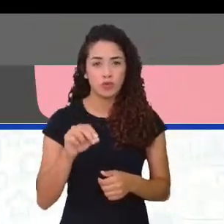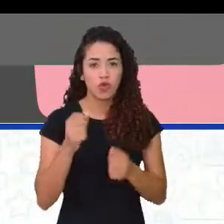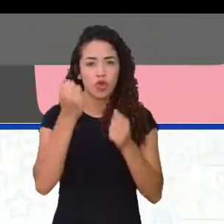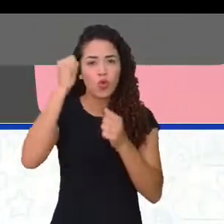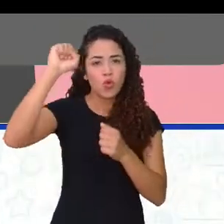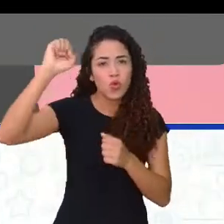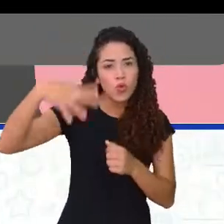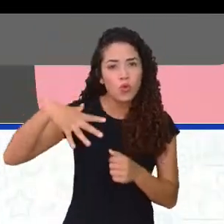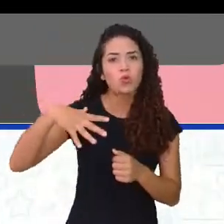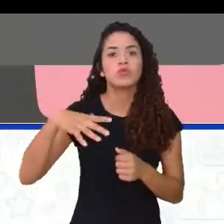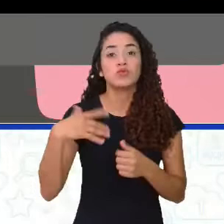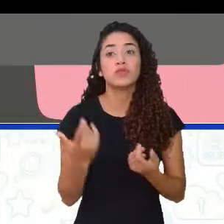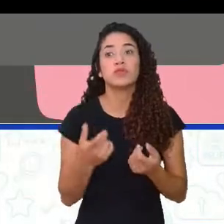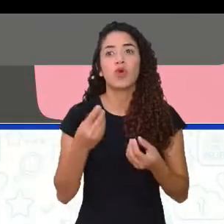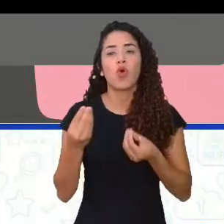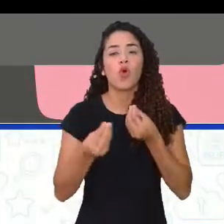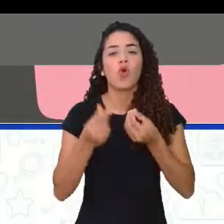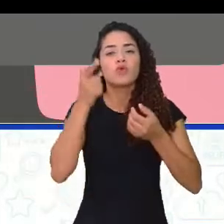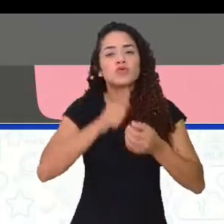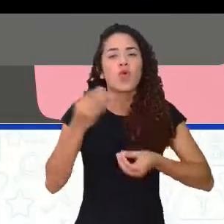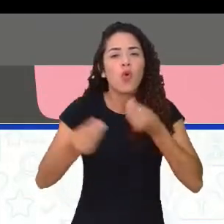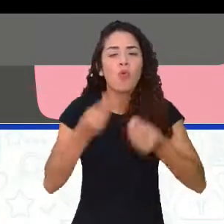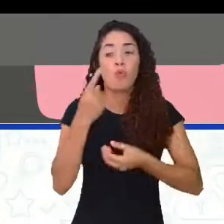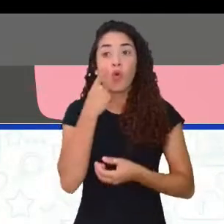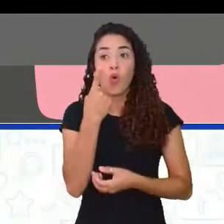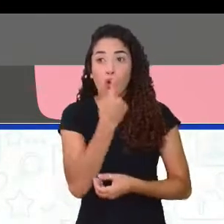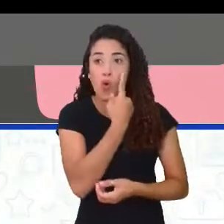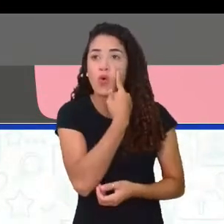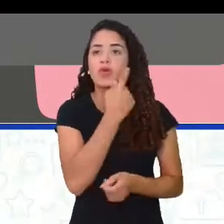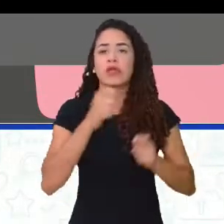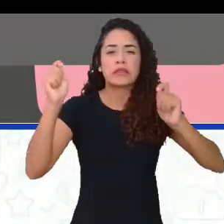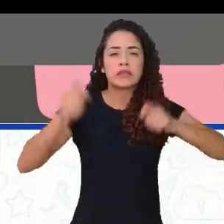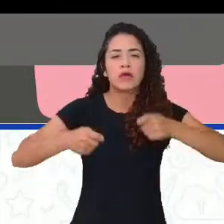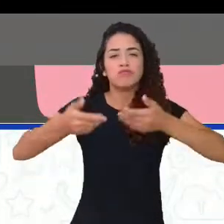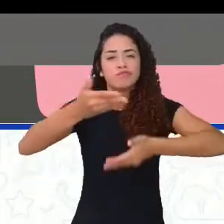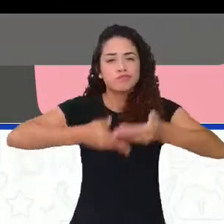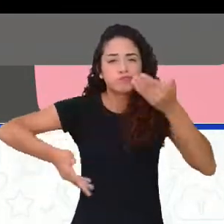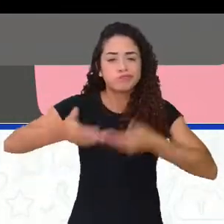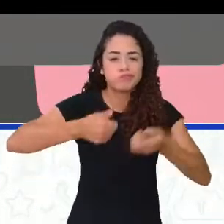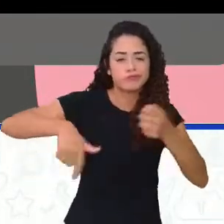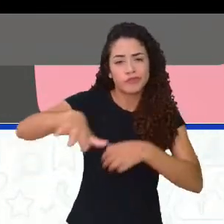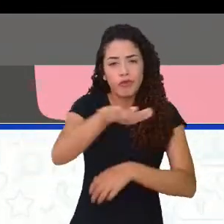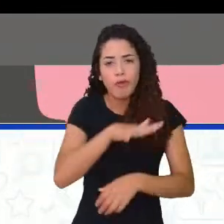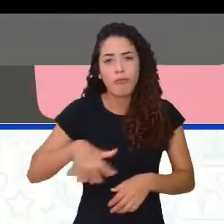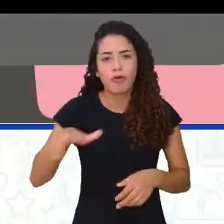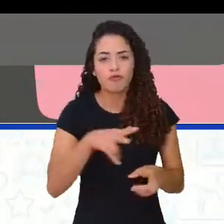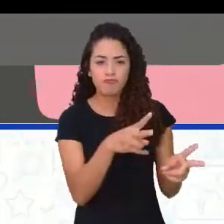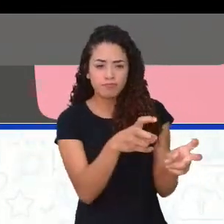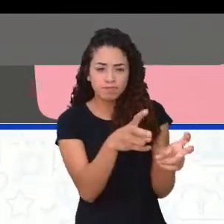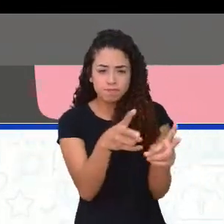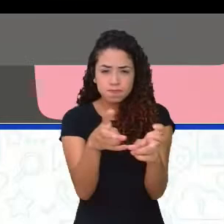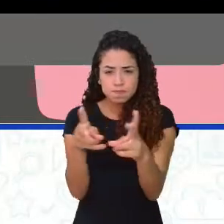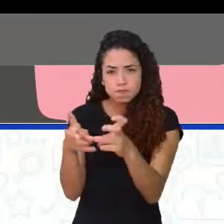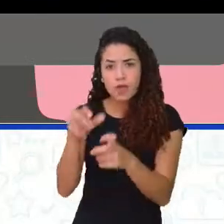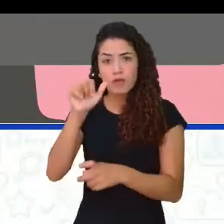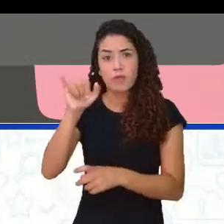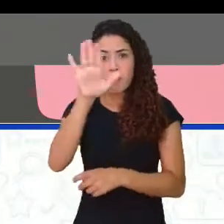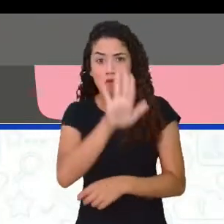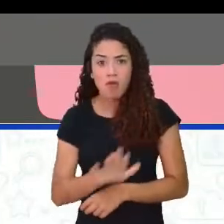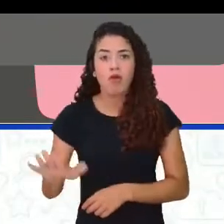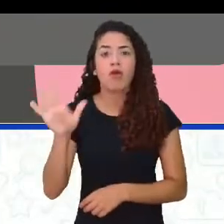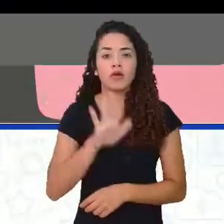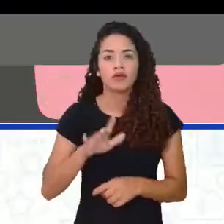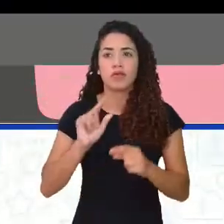são identificados pelos olhos, eles nos permitem interagir com o ambiente, captando e interpretando imagem